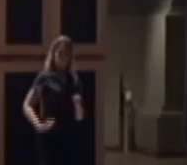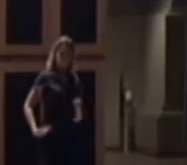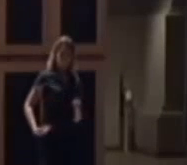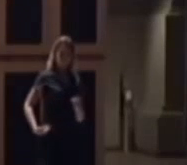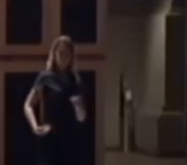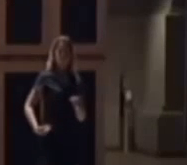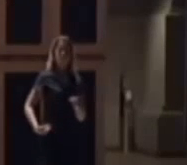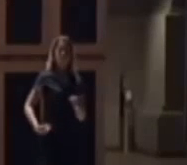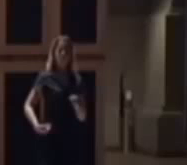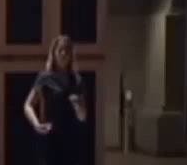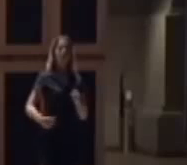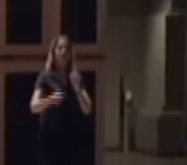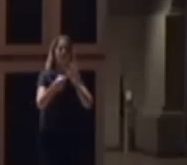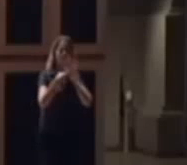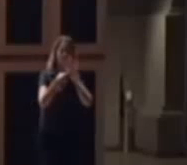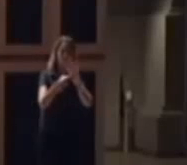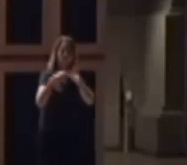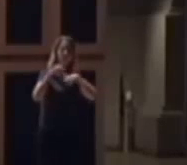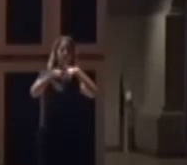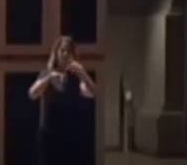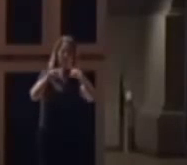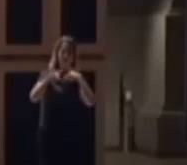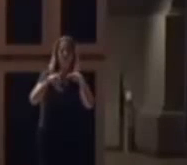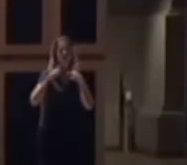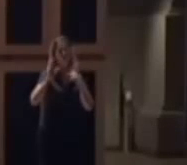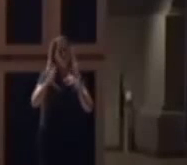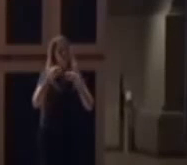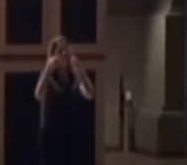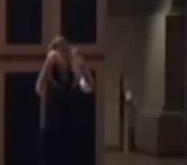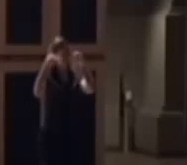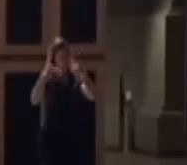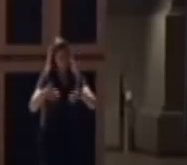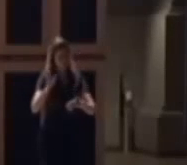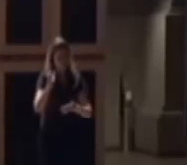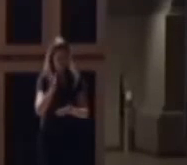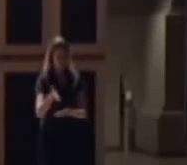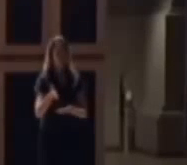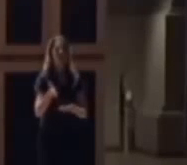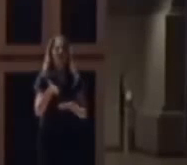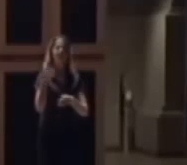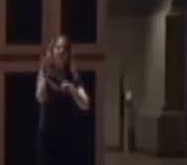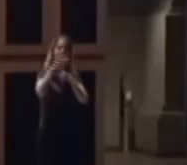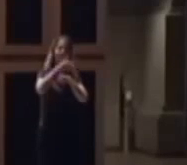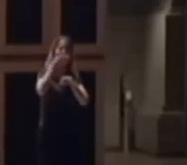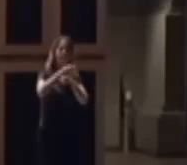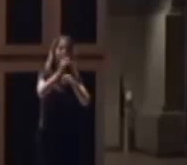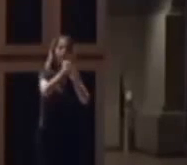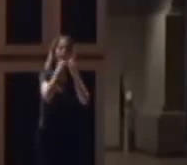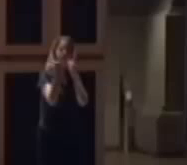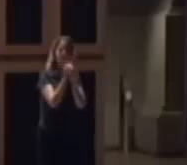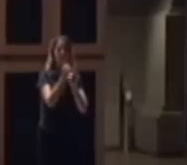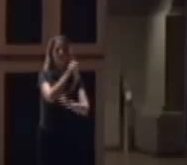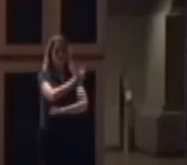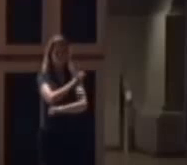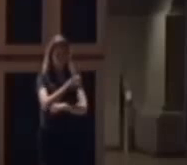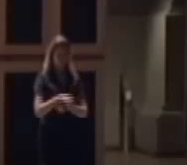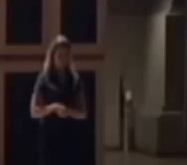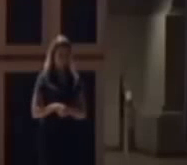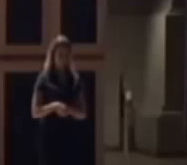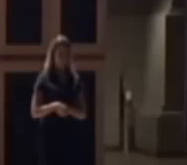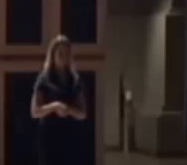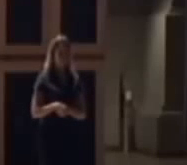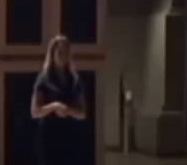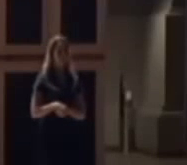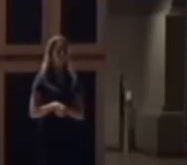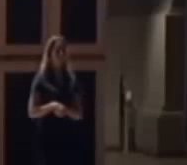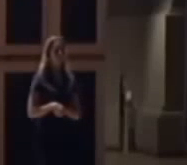para a prestação de serviços de maneira mais efetiva, como eu falei, e legitimando a participação da sociedade civil. Depois, já